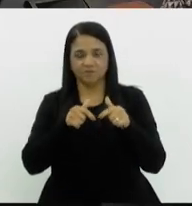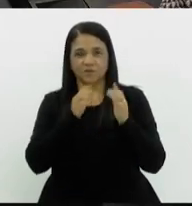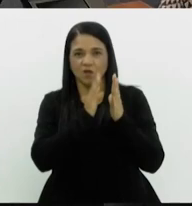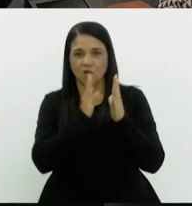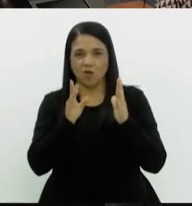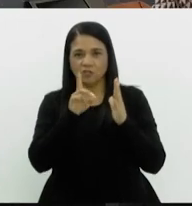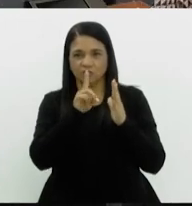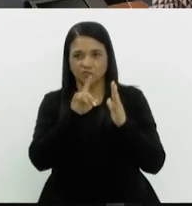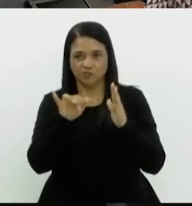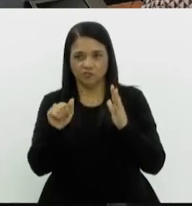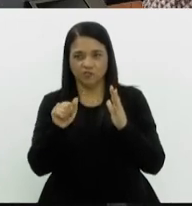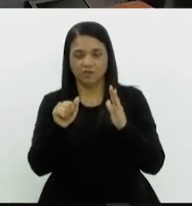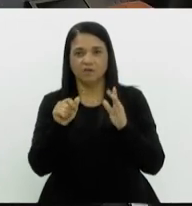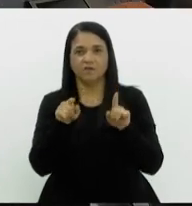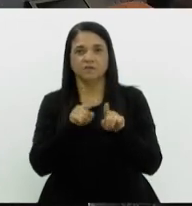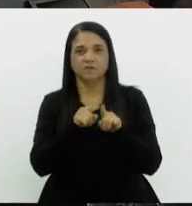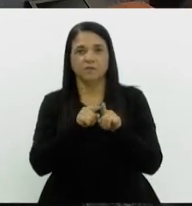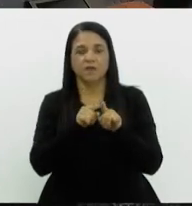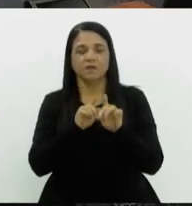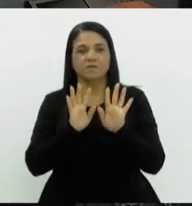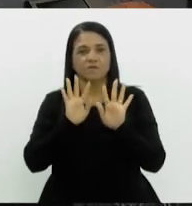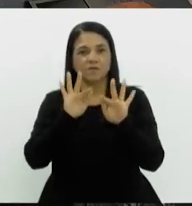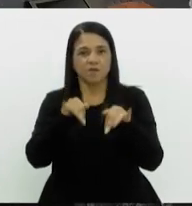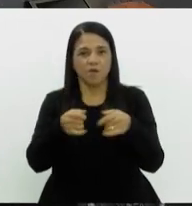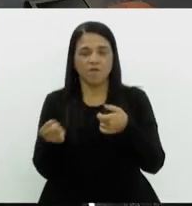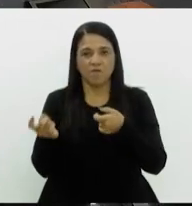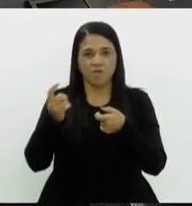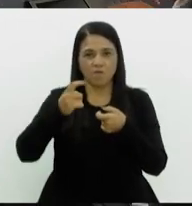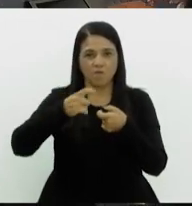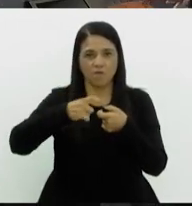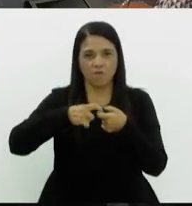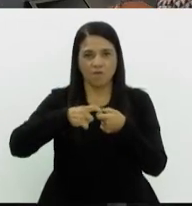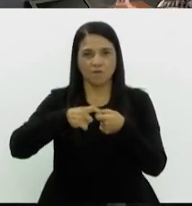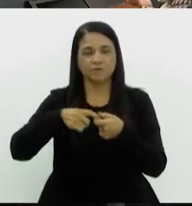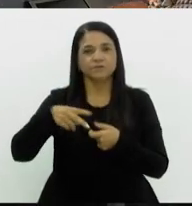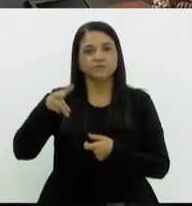dia, quando o expediente final, retornaremos na